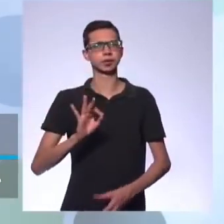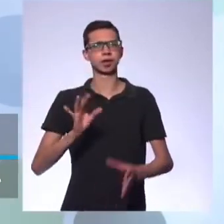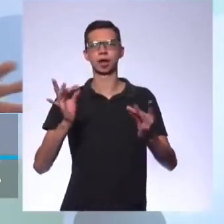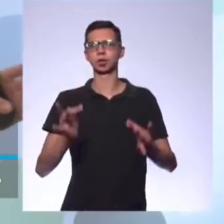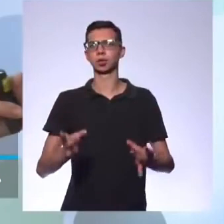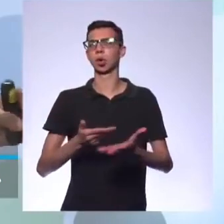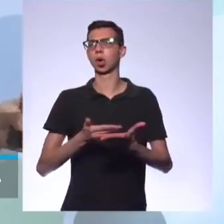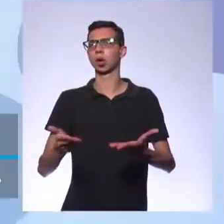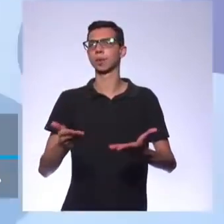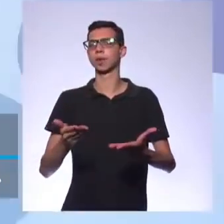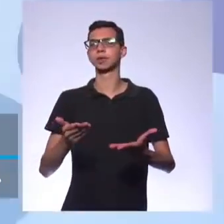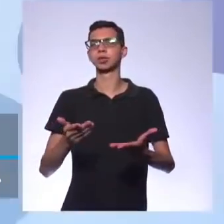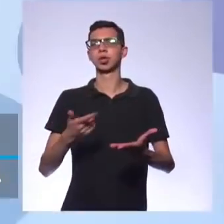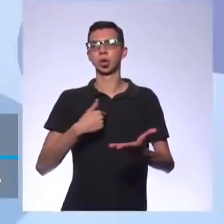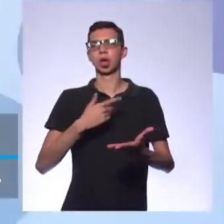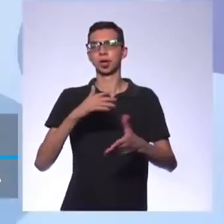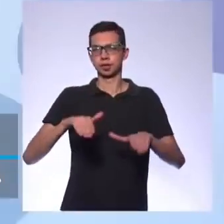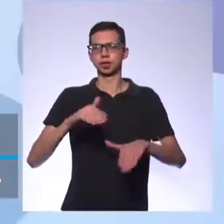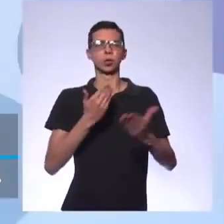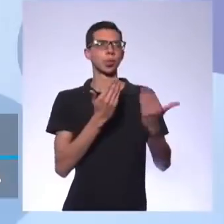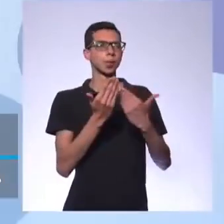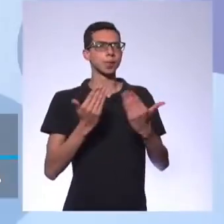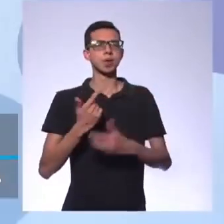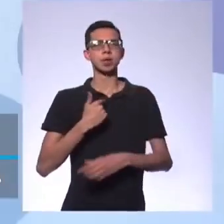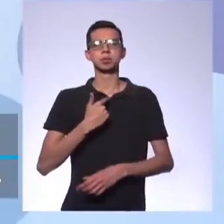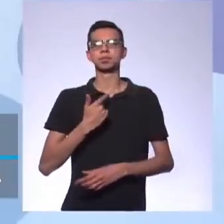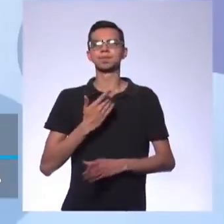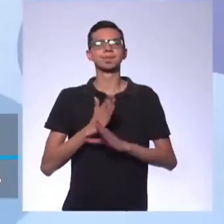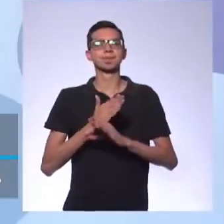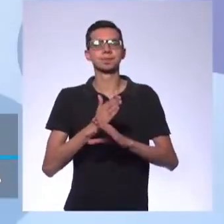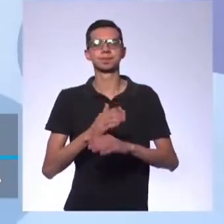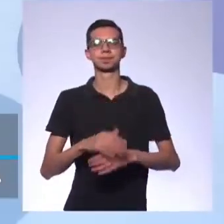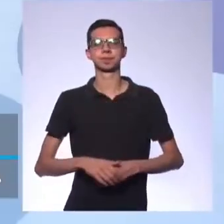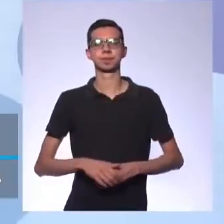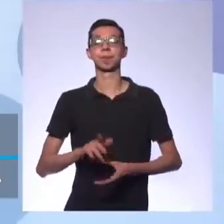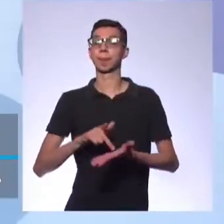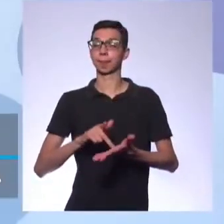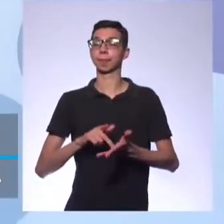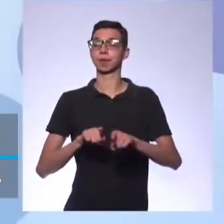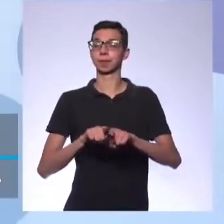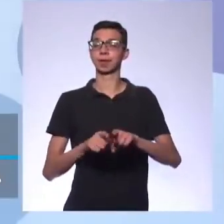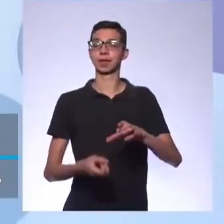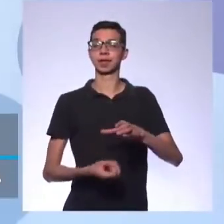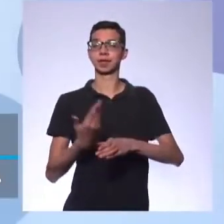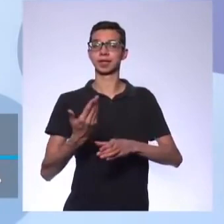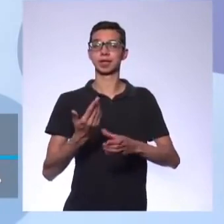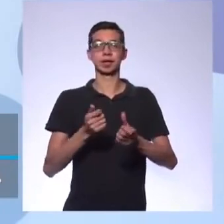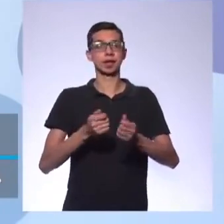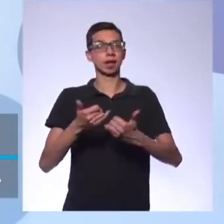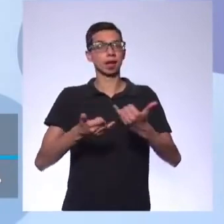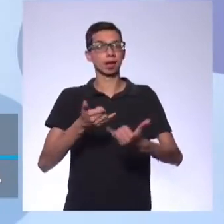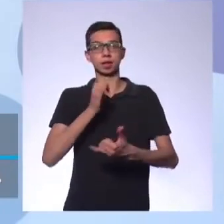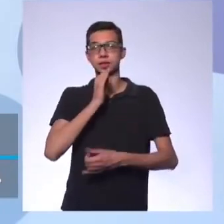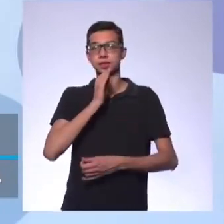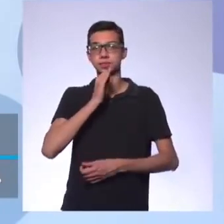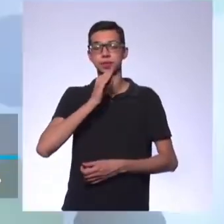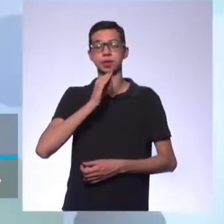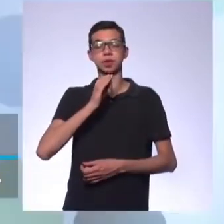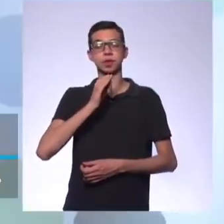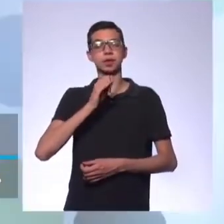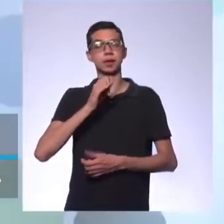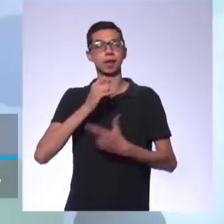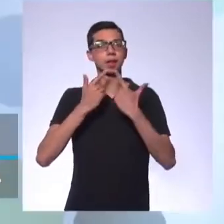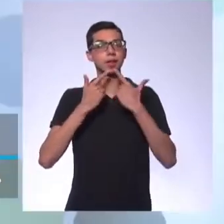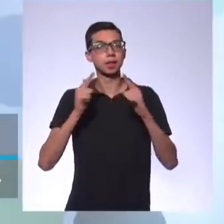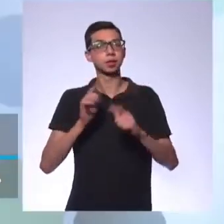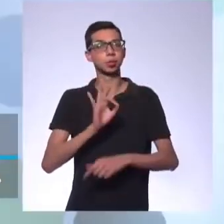até me perco. E criar também games, sim. Uns que criam games. E para saber essa linguagem, é uma linguagem, né, professor Mauro? É uma Exato. Linguagem, quando eu começo